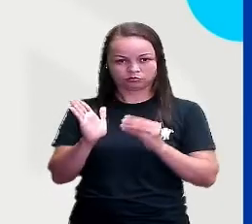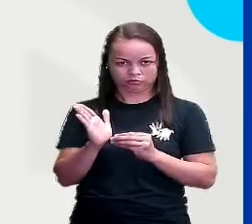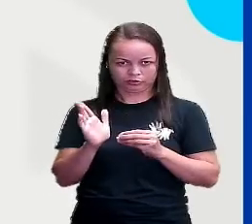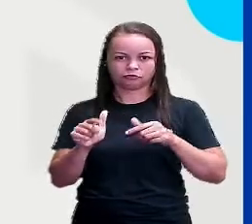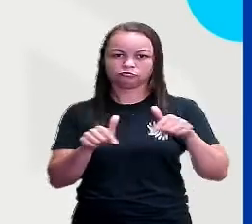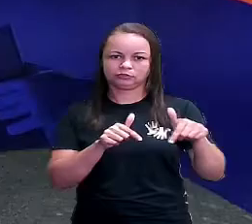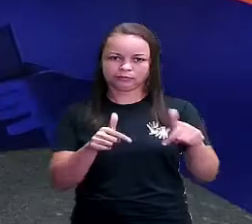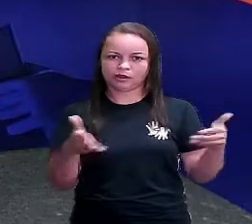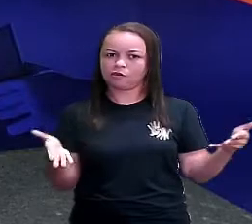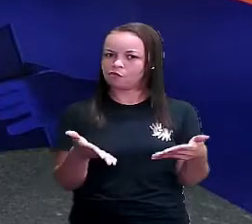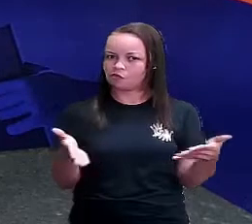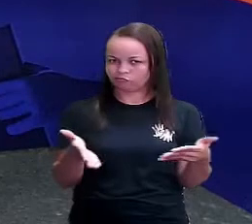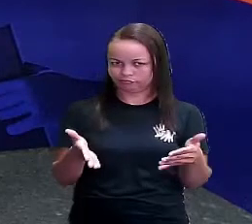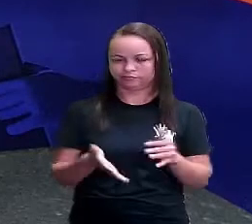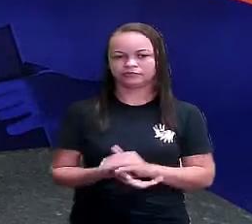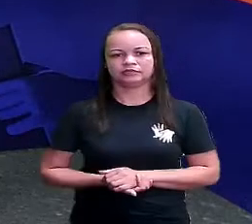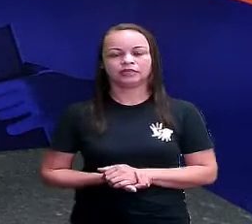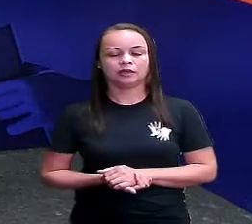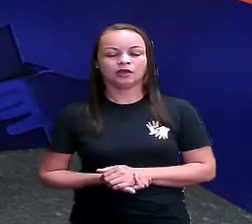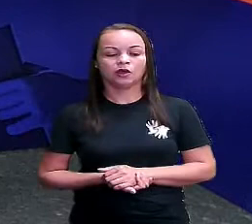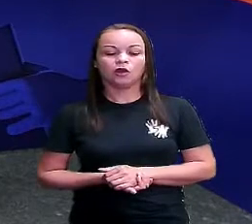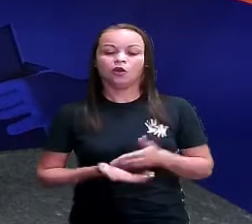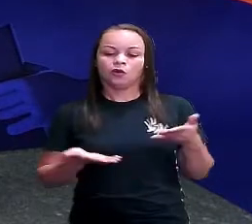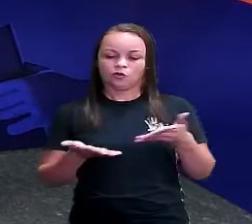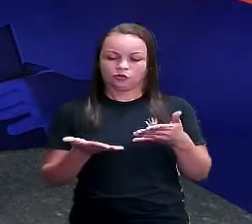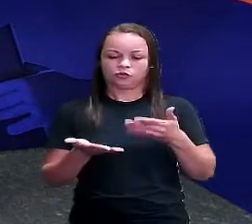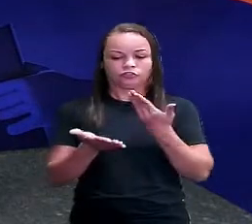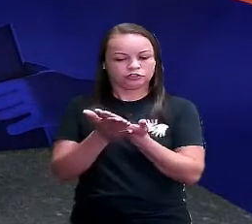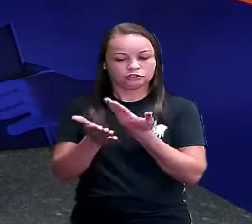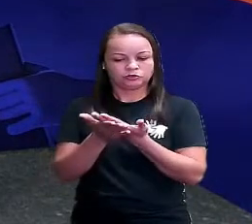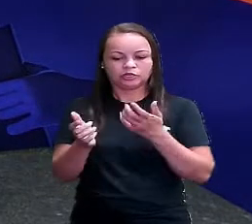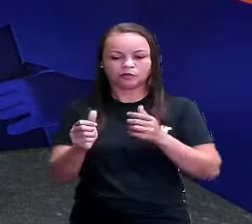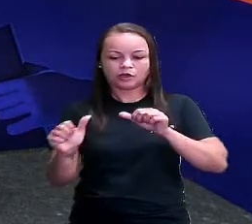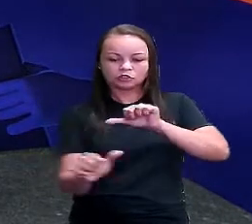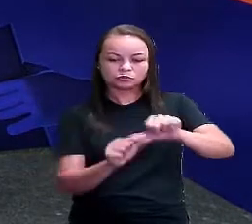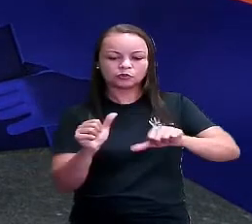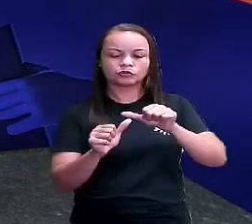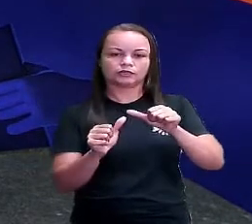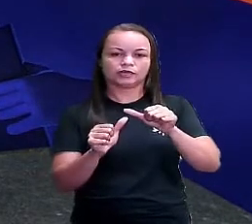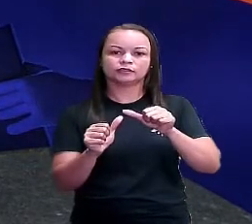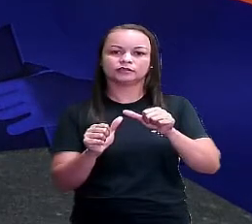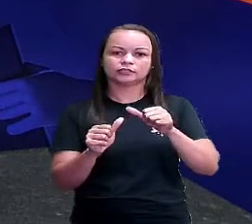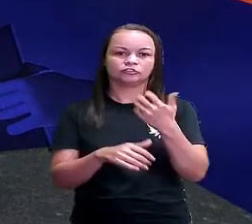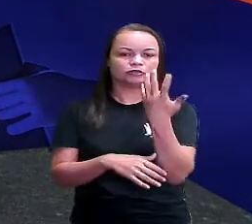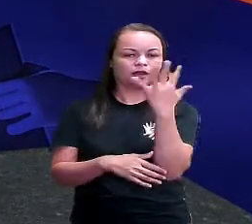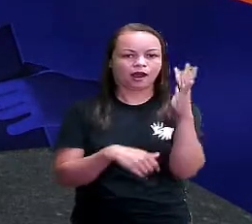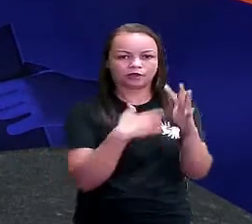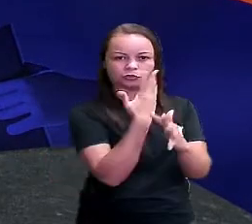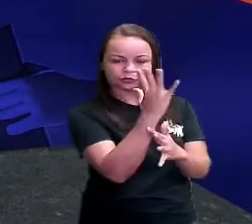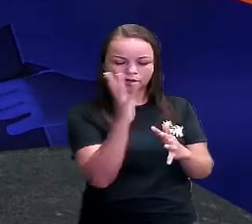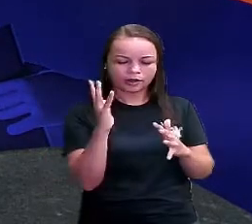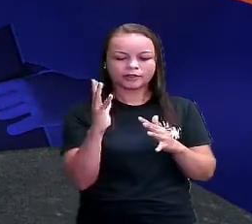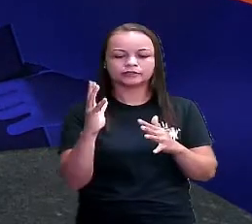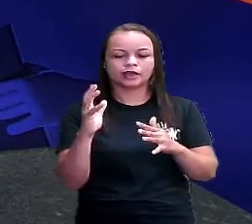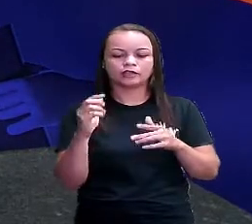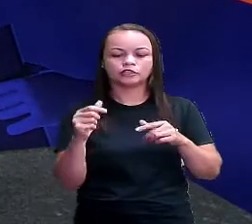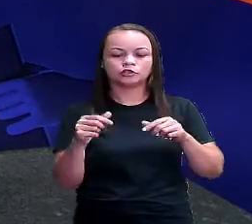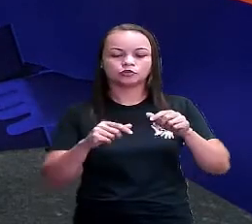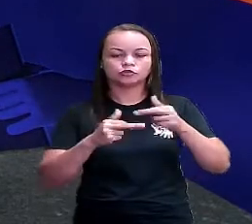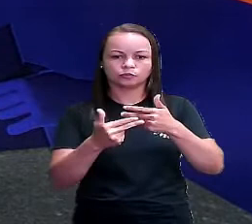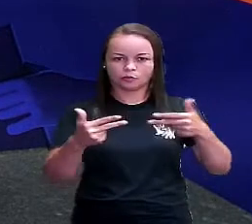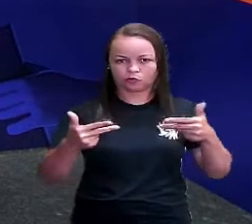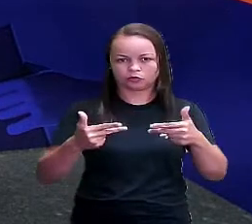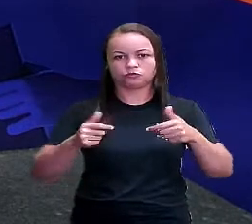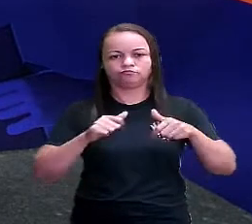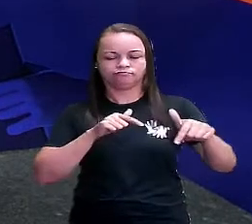trabalhados. Hoje a gente trabalhou as mudanças na natureza e os produtos do trabalho, tá bom? Isso é